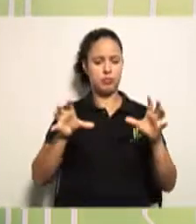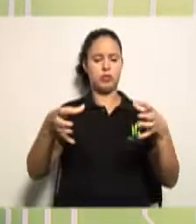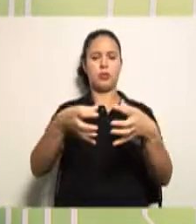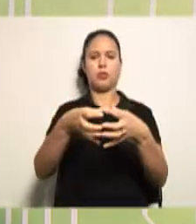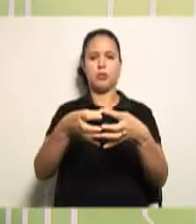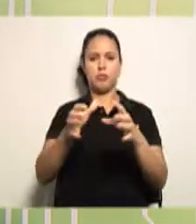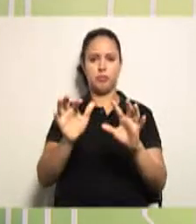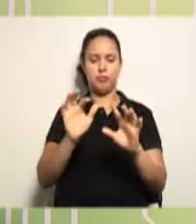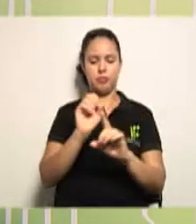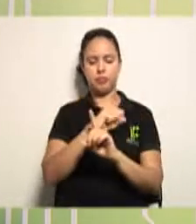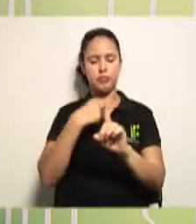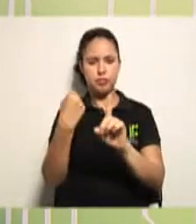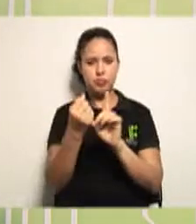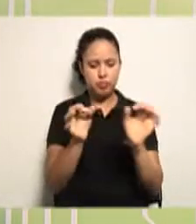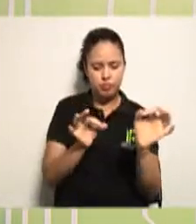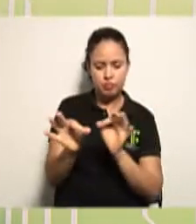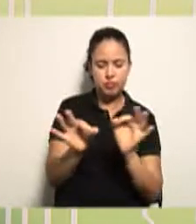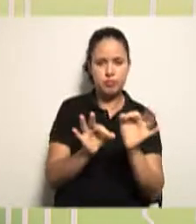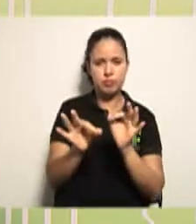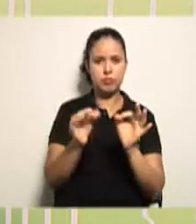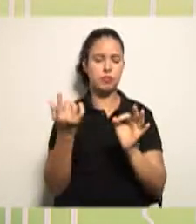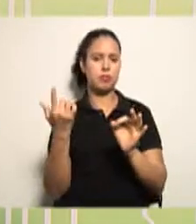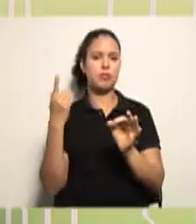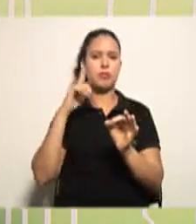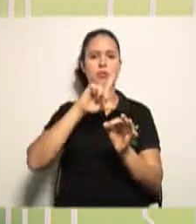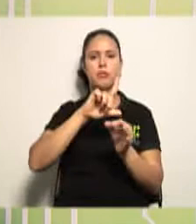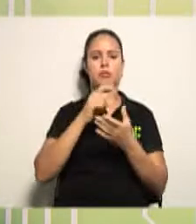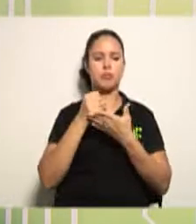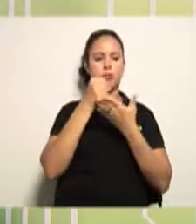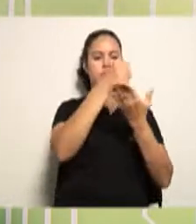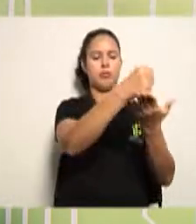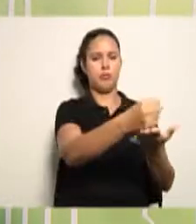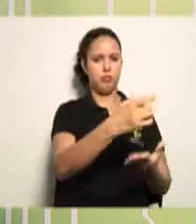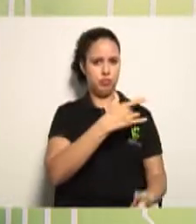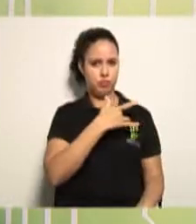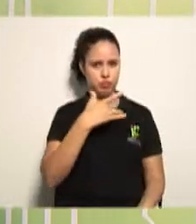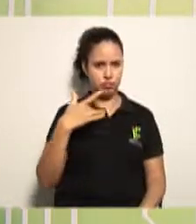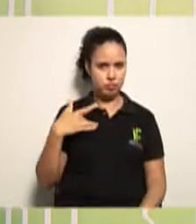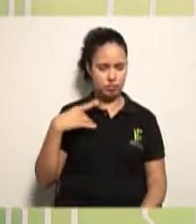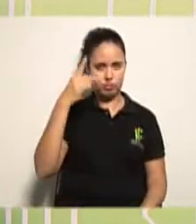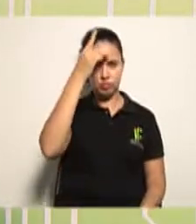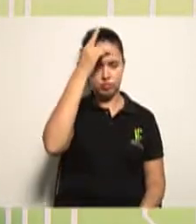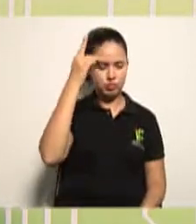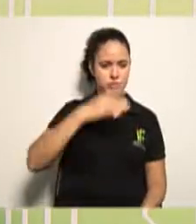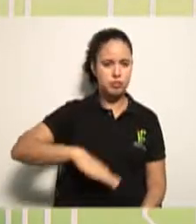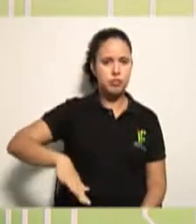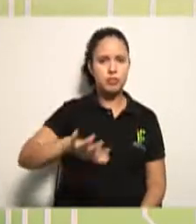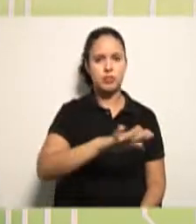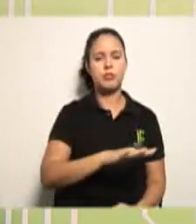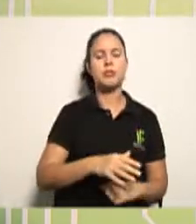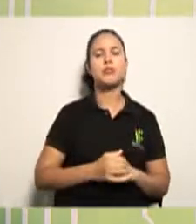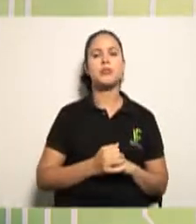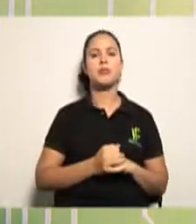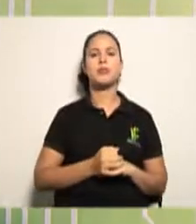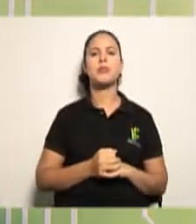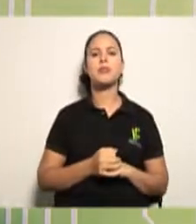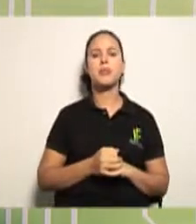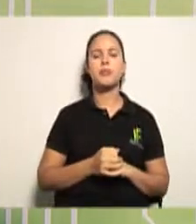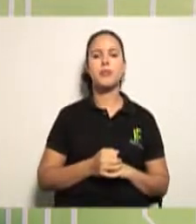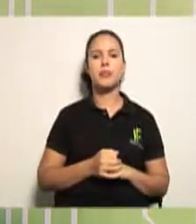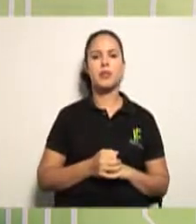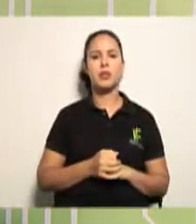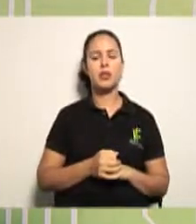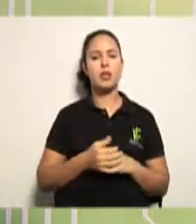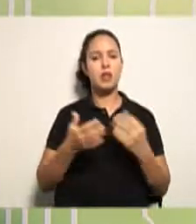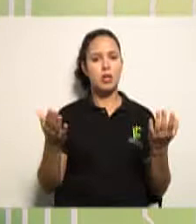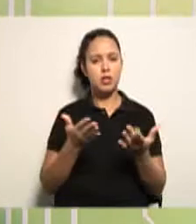para levar essa saúde às pessoas. Dando continuidade aqui, nós vamos falar um pouquinho